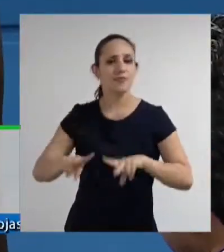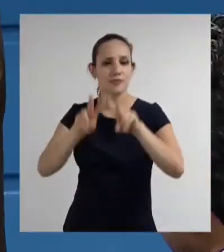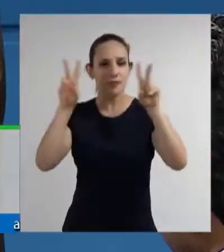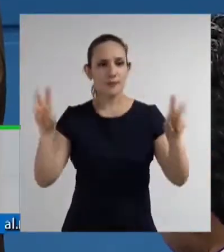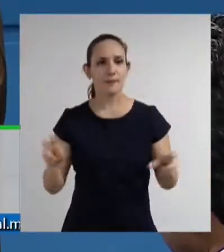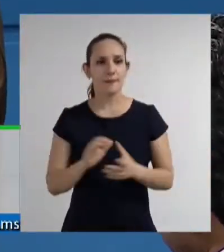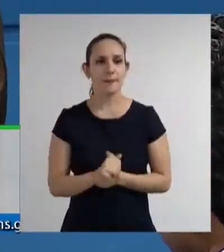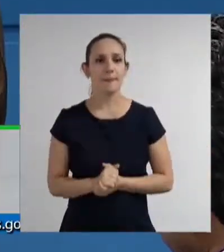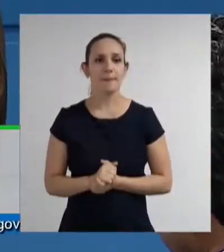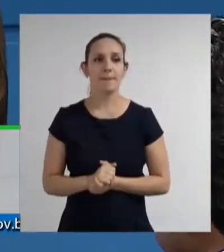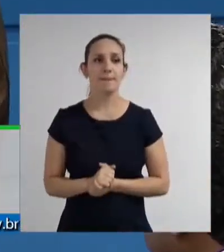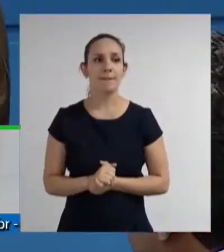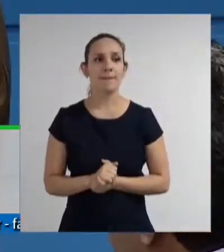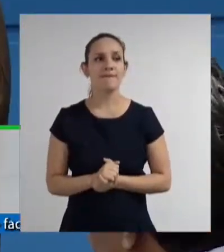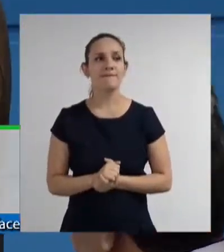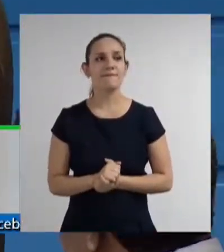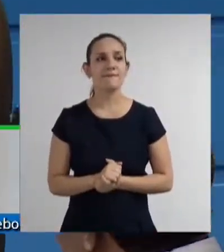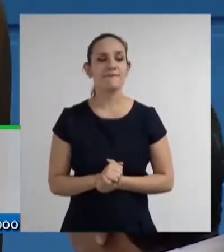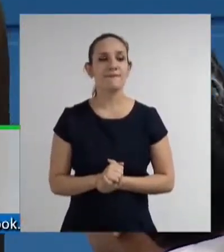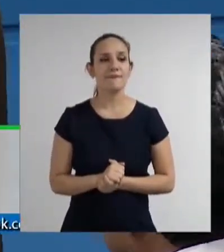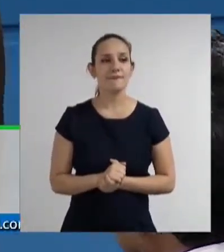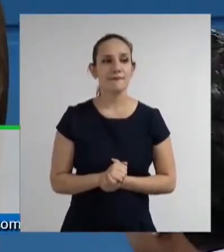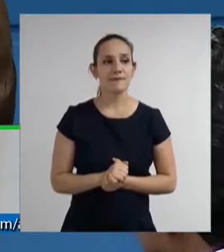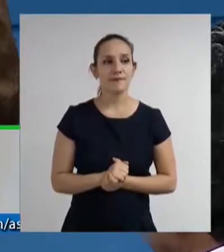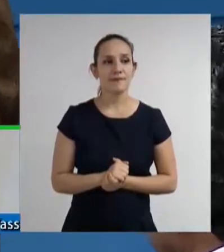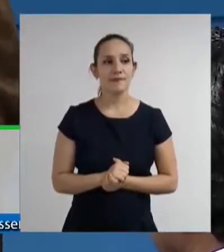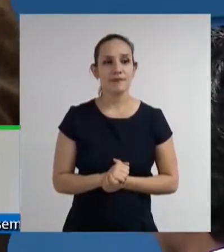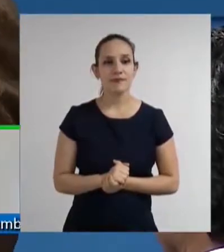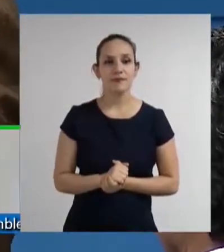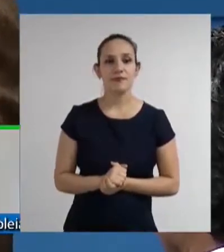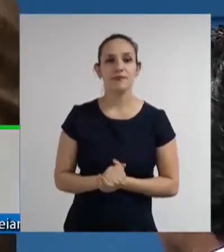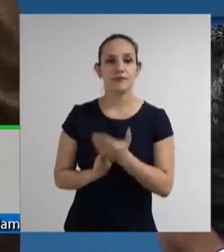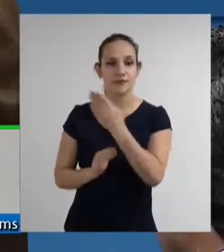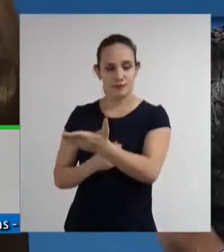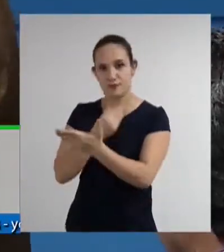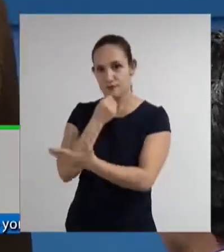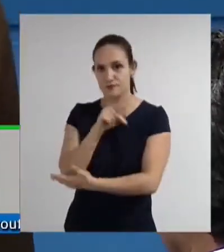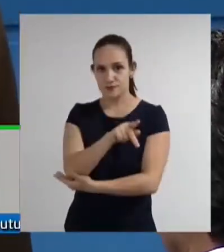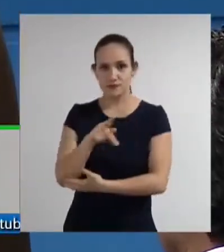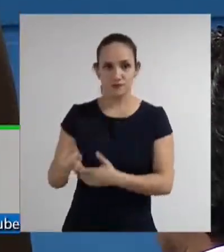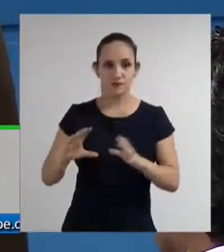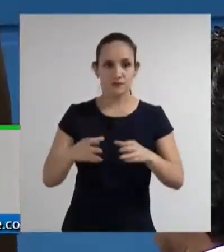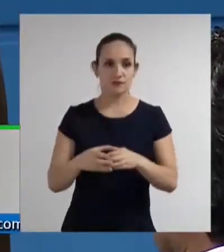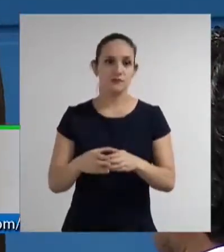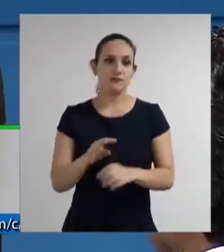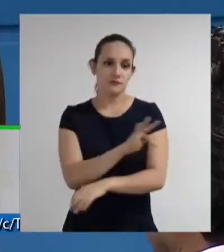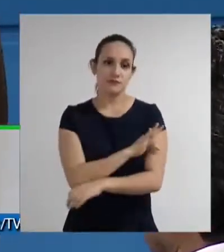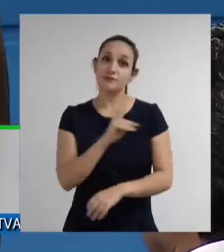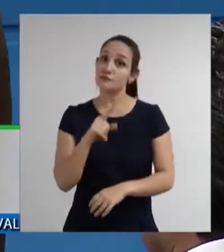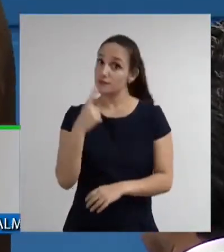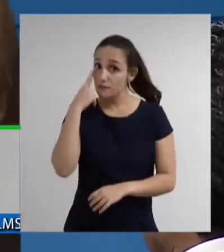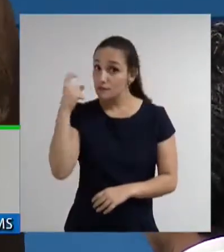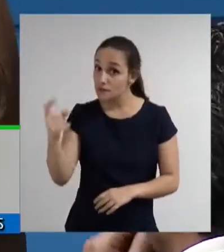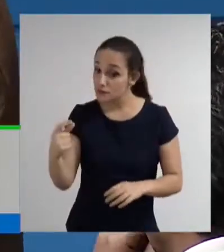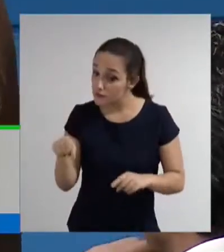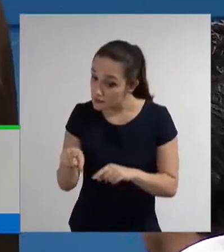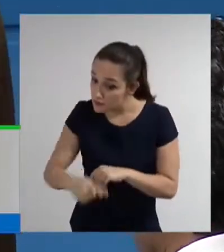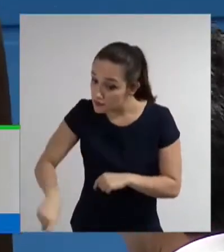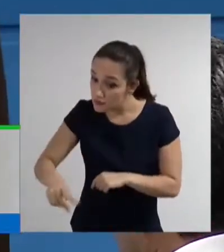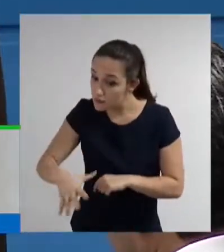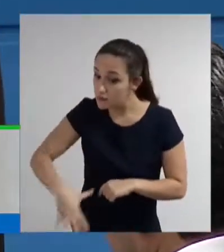senhor presidente, que já citada aqui pelo nosso presidente da comissão, que vai de interesse com